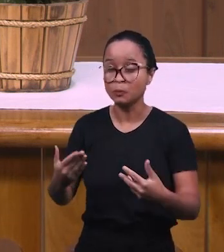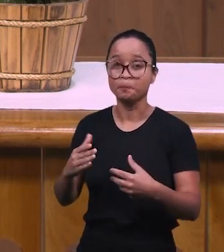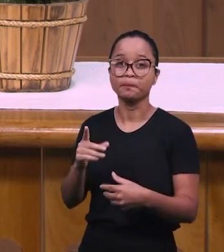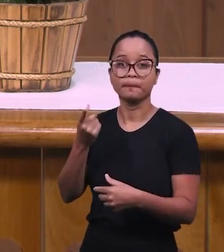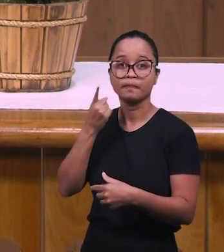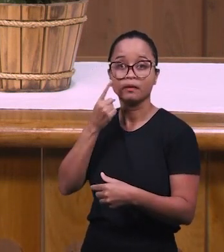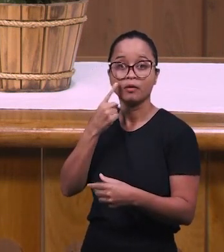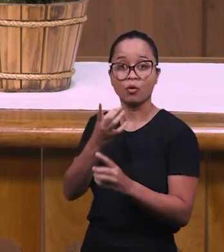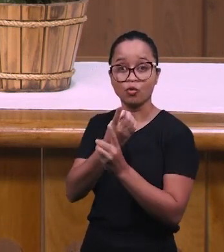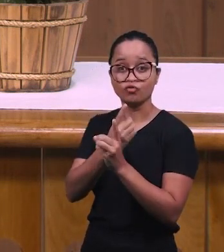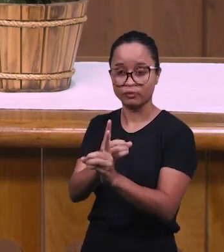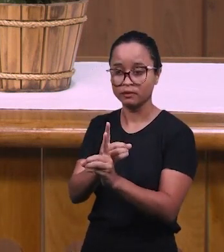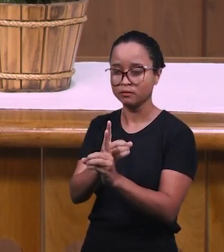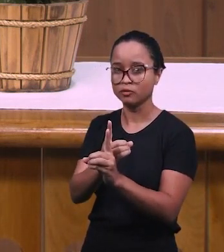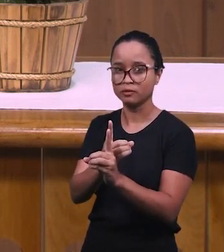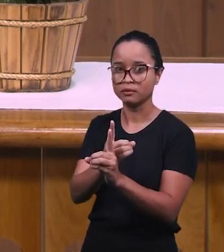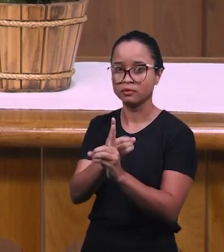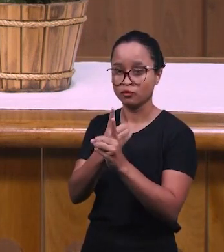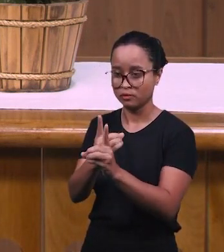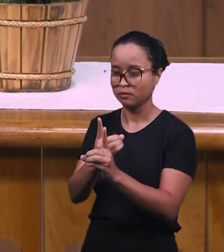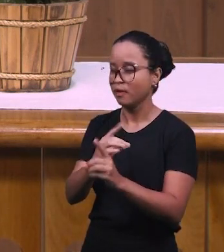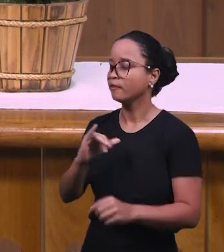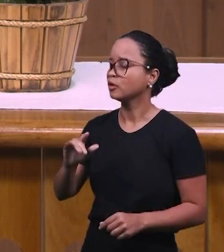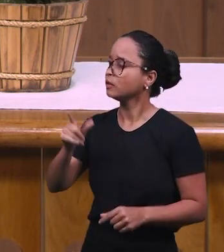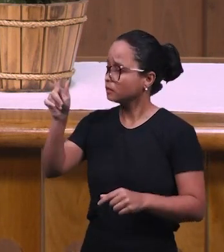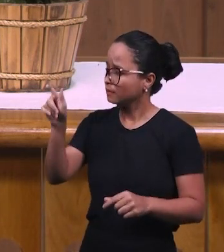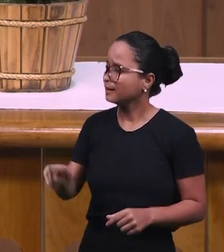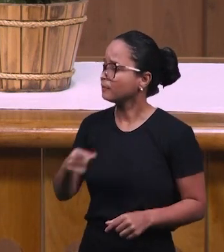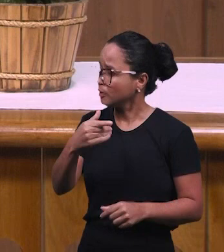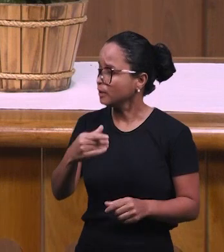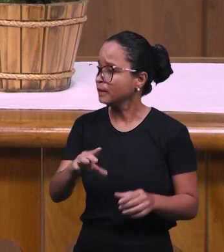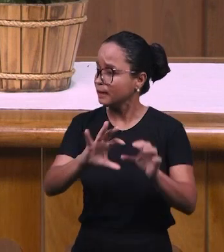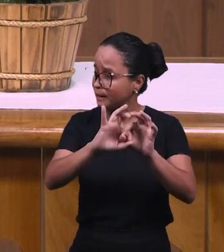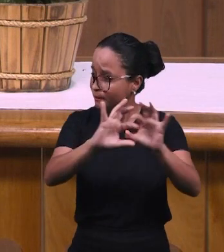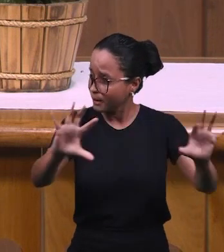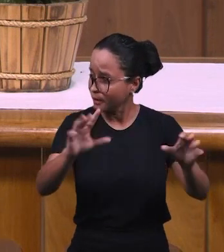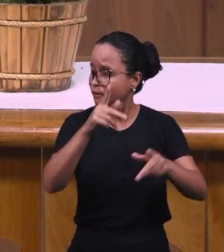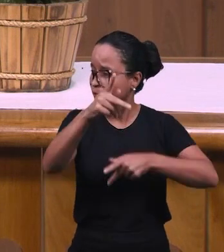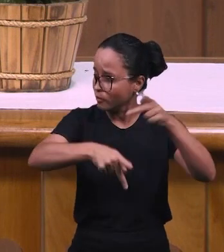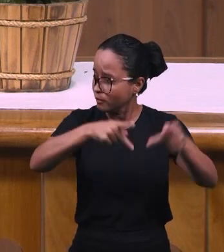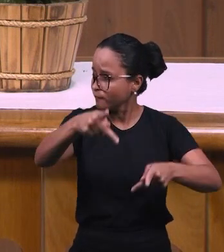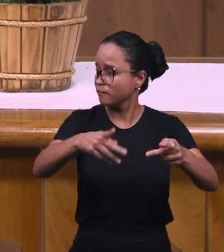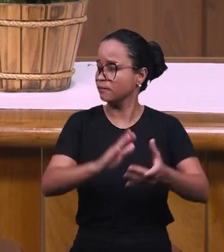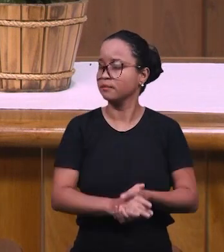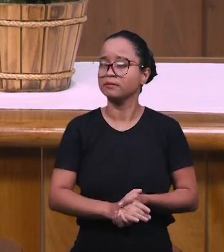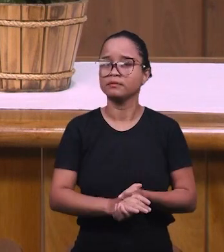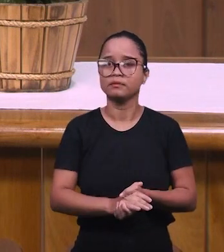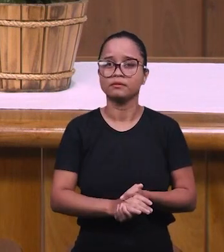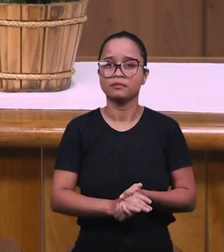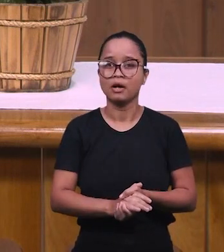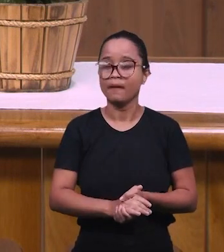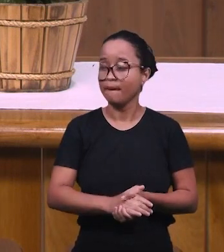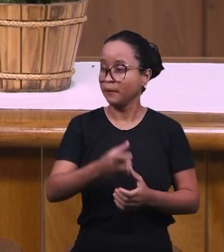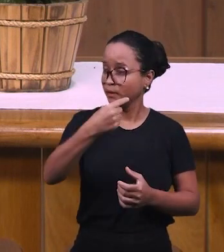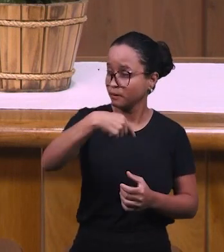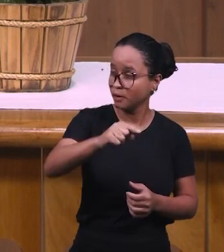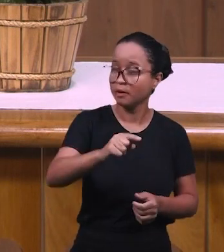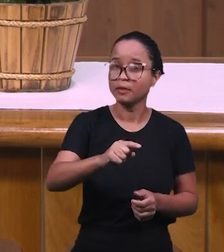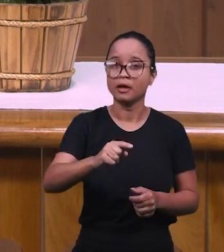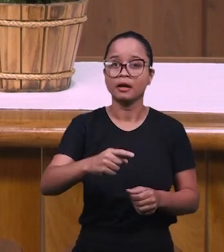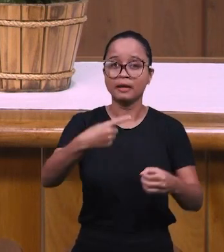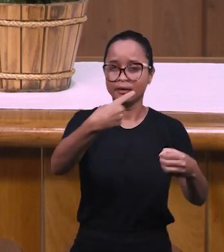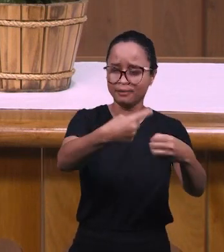chegando-se a ele, os discípulos disseram-lhe: despede a multidão, foi o que nós lemos, para que indo